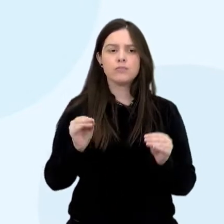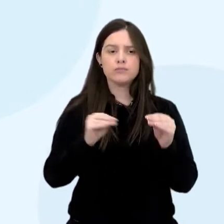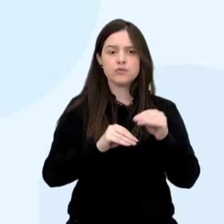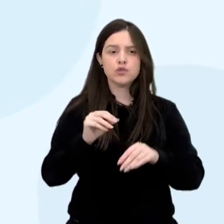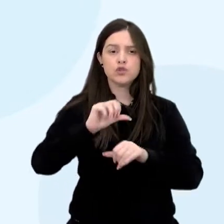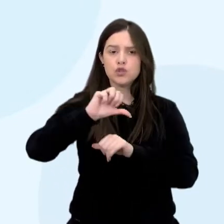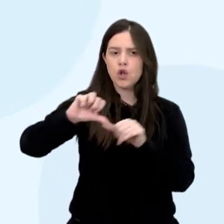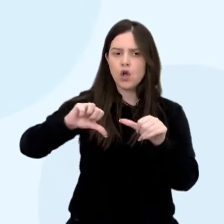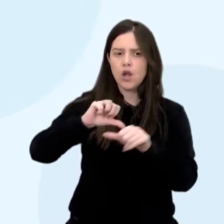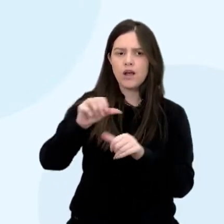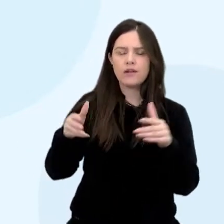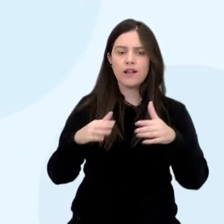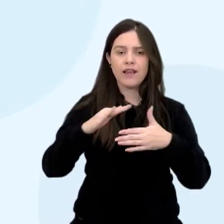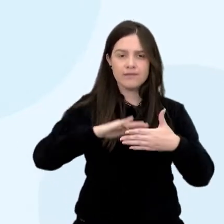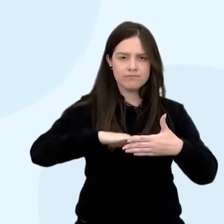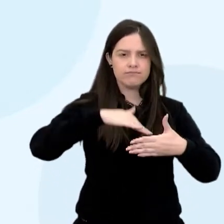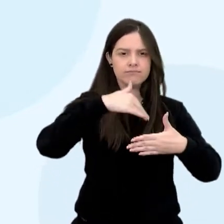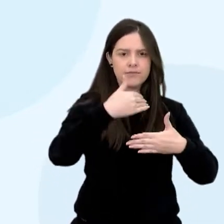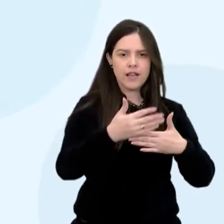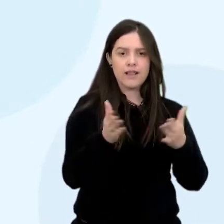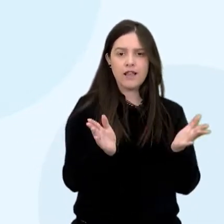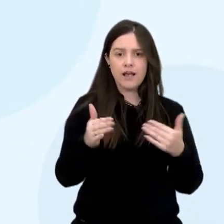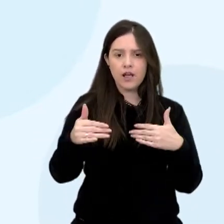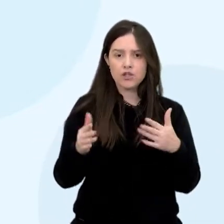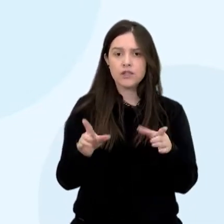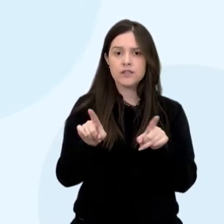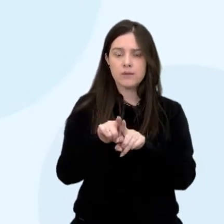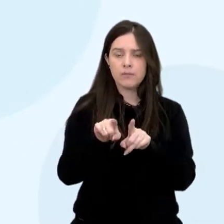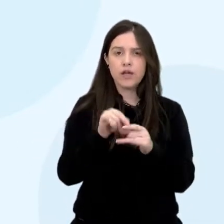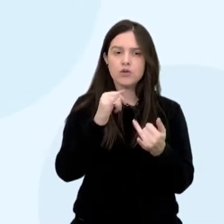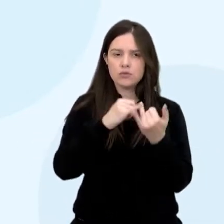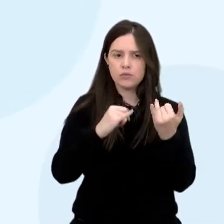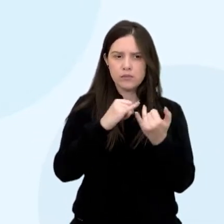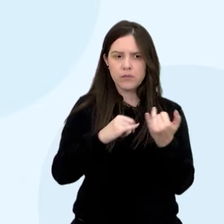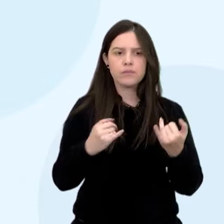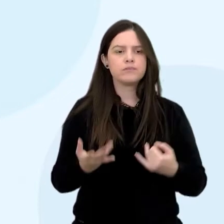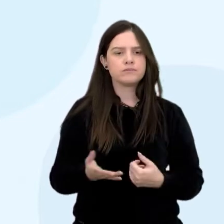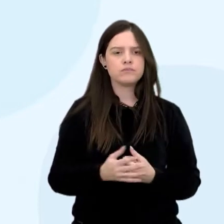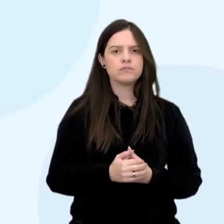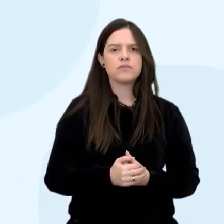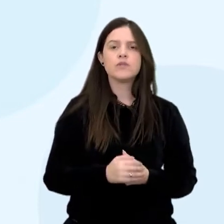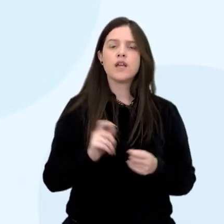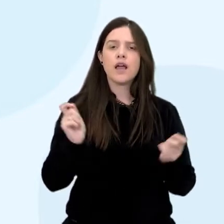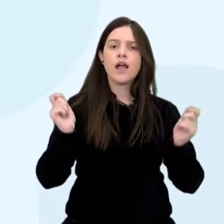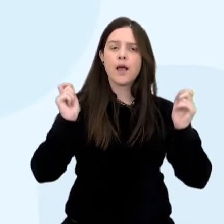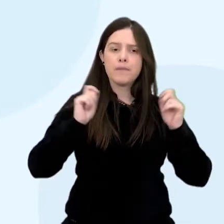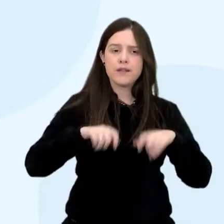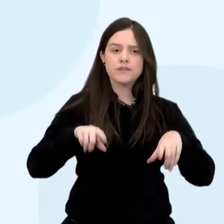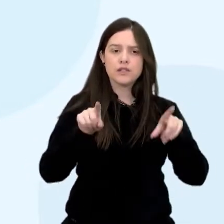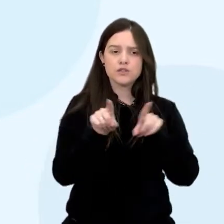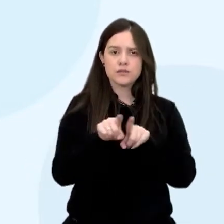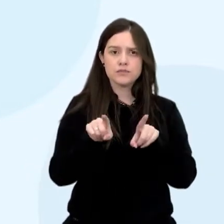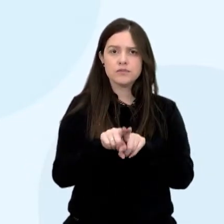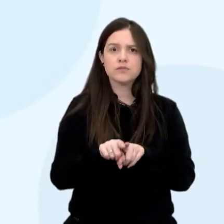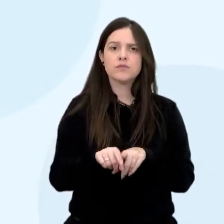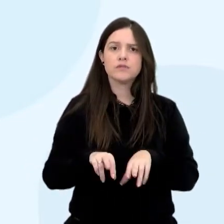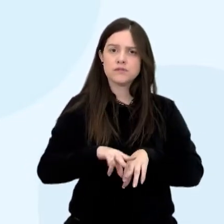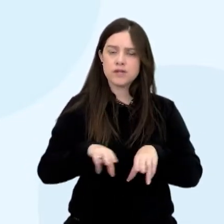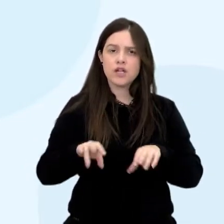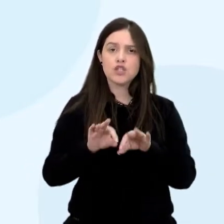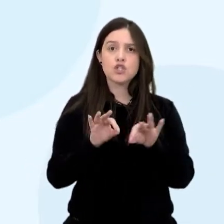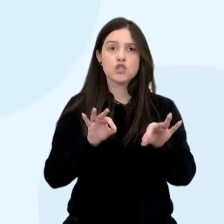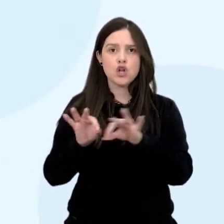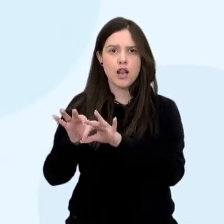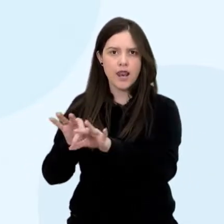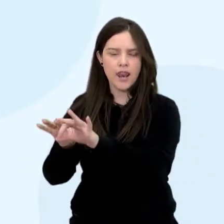entre a parte interna da caixa e do meio externo. Então, o alumínio tem essa capacidade aí de dar mais uma isolada aí,